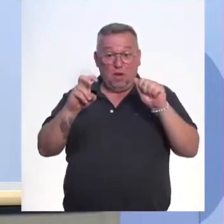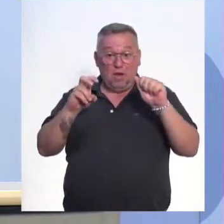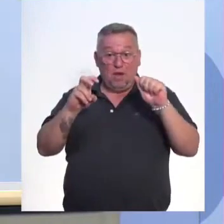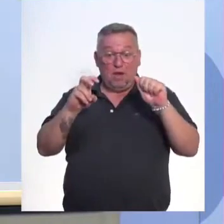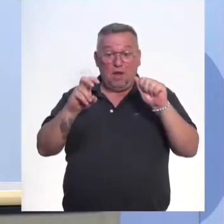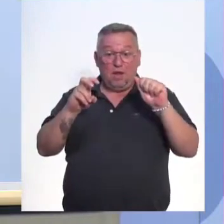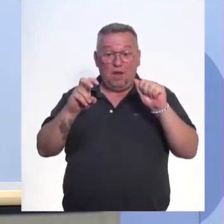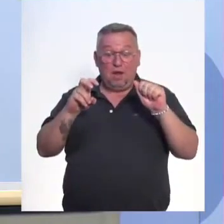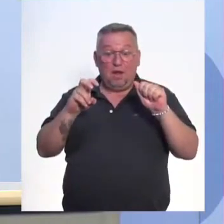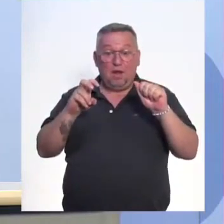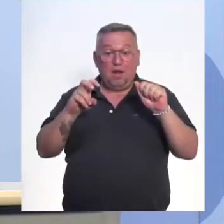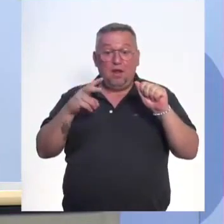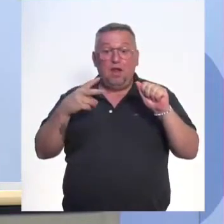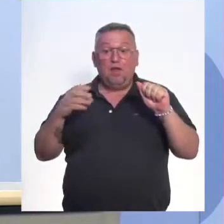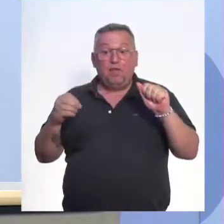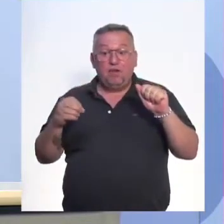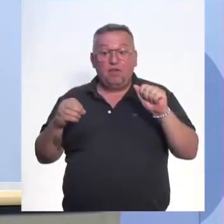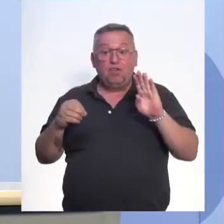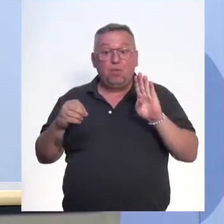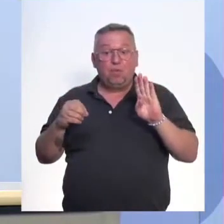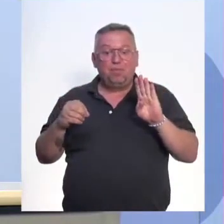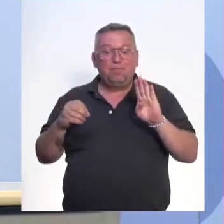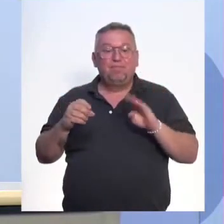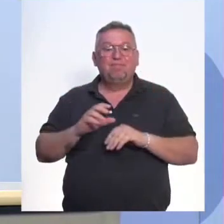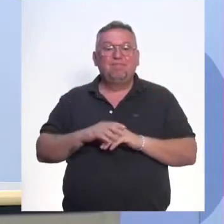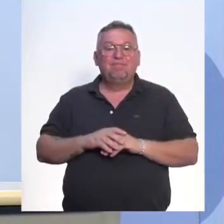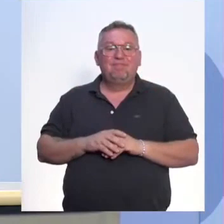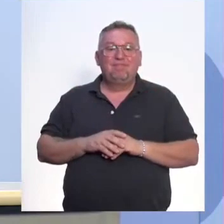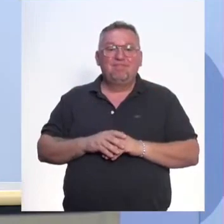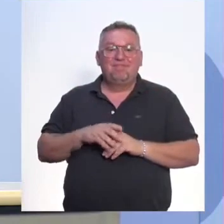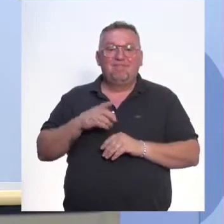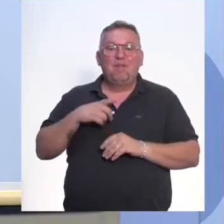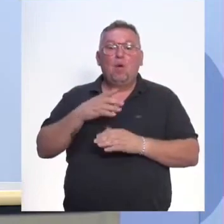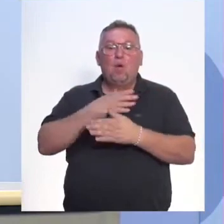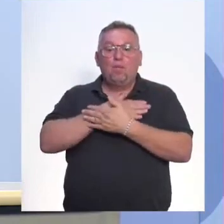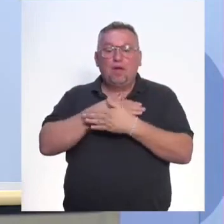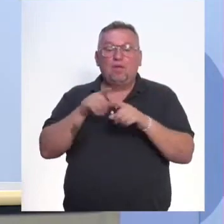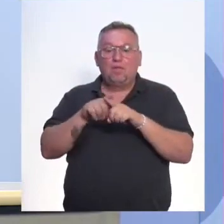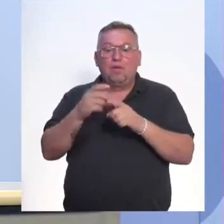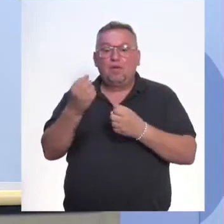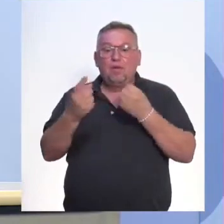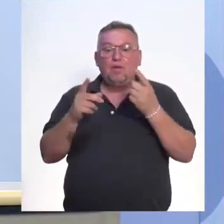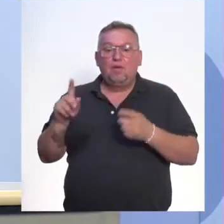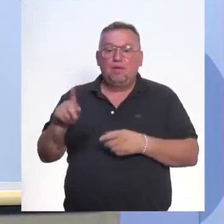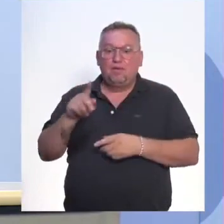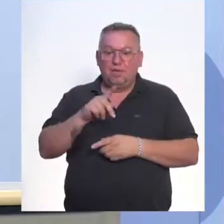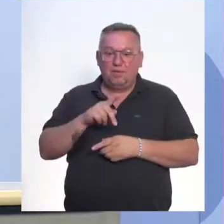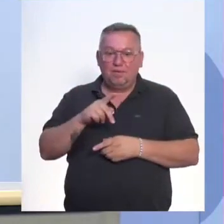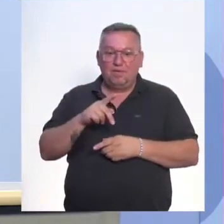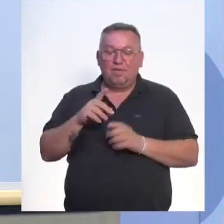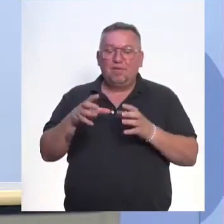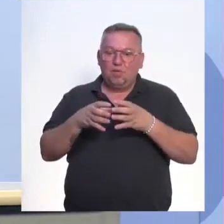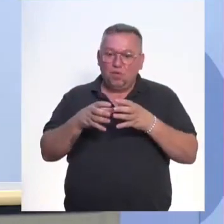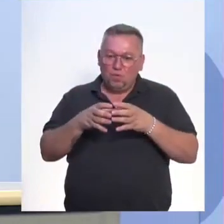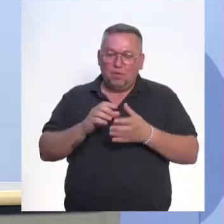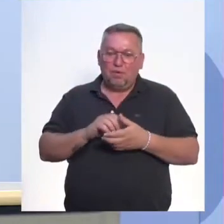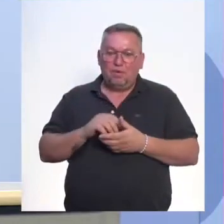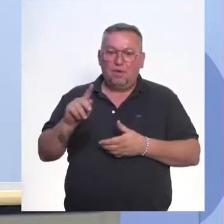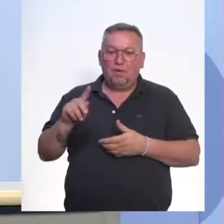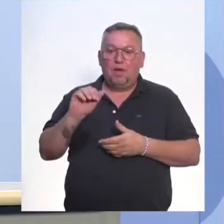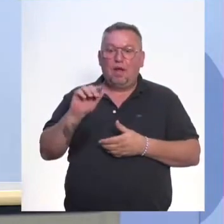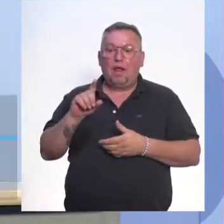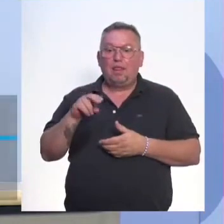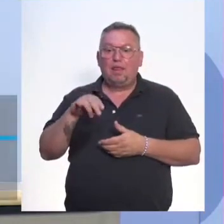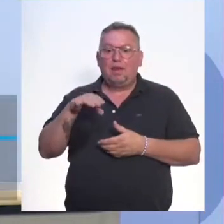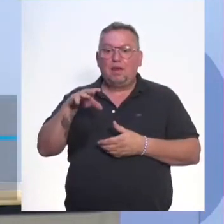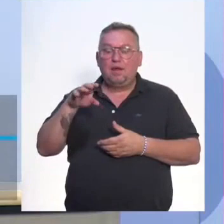e 20 no item B. 25 e 20, ok? Então, eu quero mandar um abraço aí para alguns professores e as suas turmas, claro. Professora Adriane,